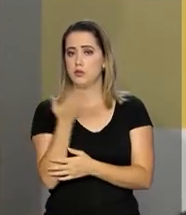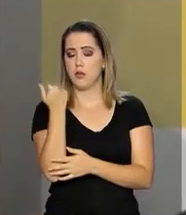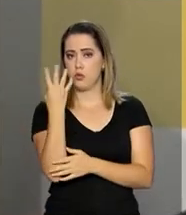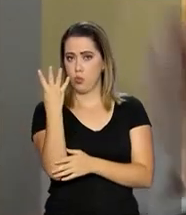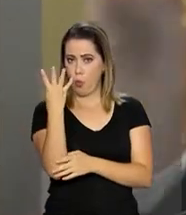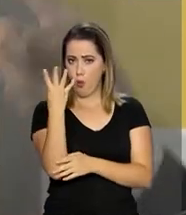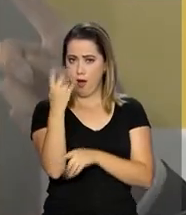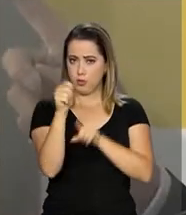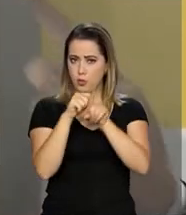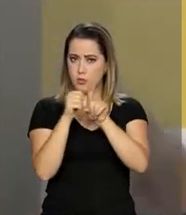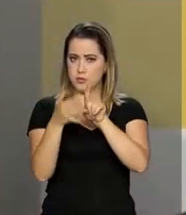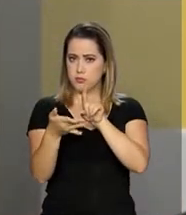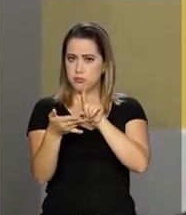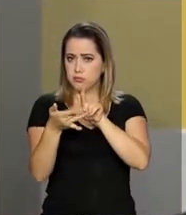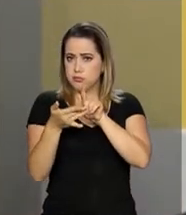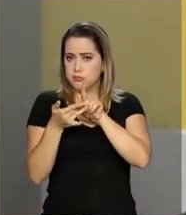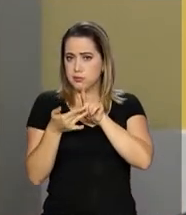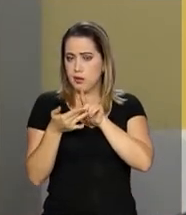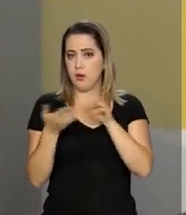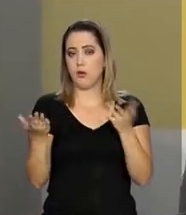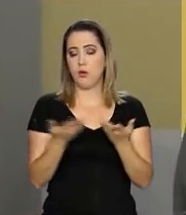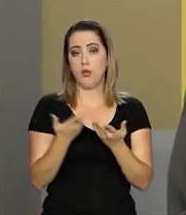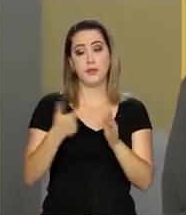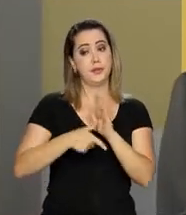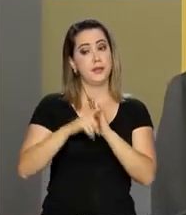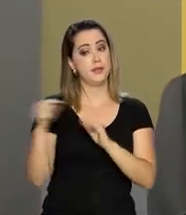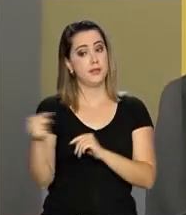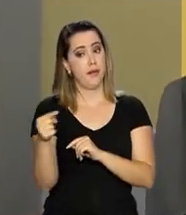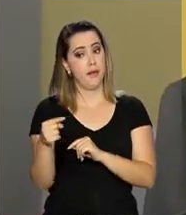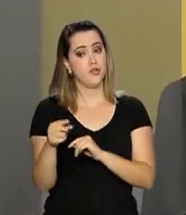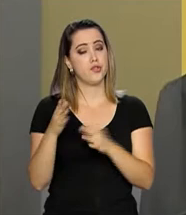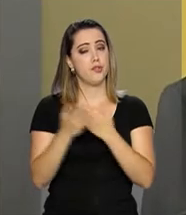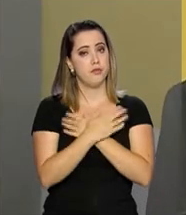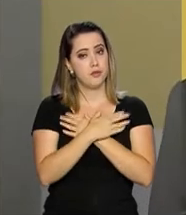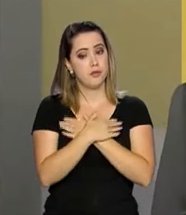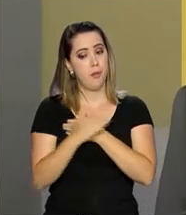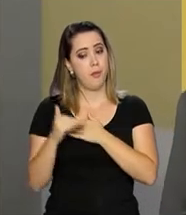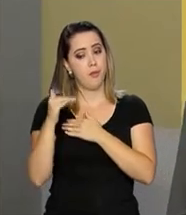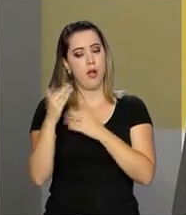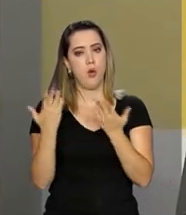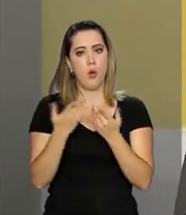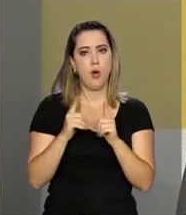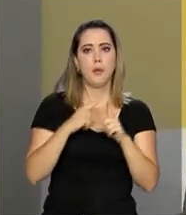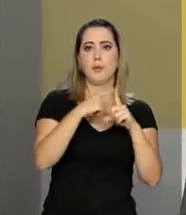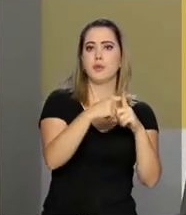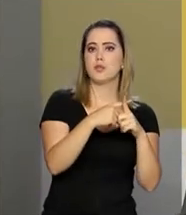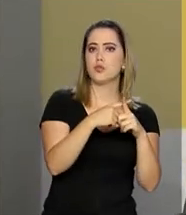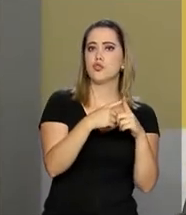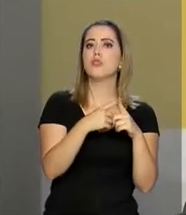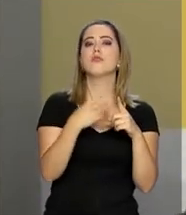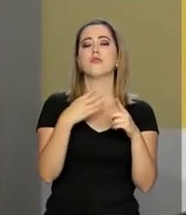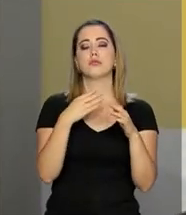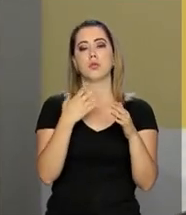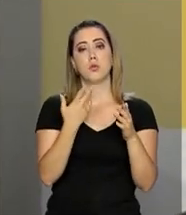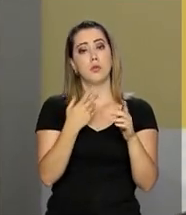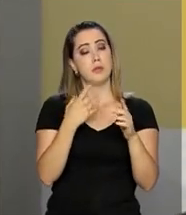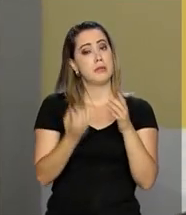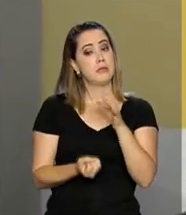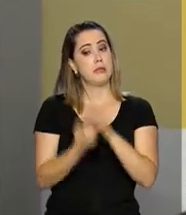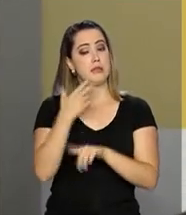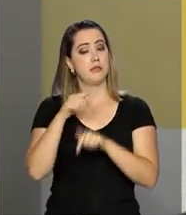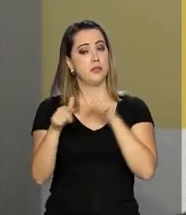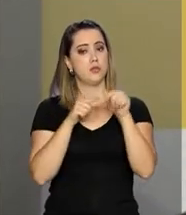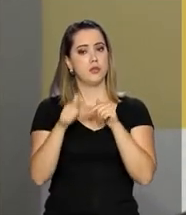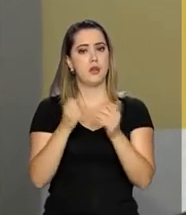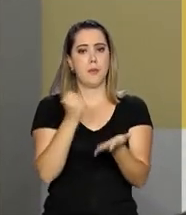pra cá depois de muitos meses de índices negativos nós tivemos índices positivos no